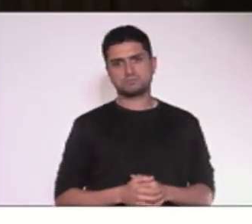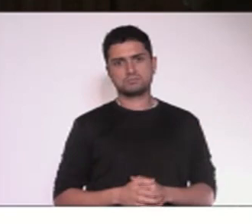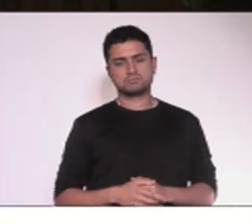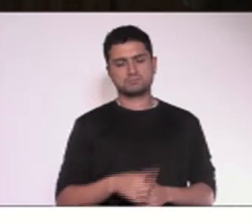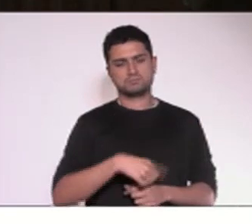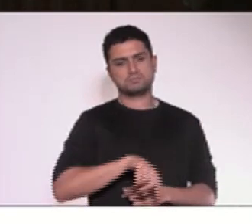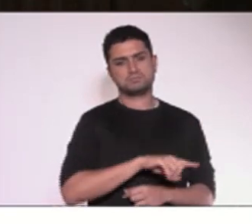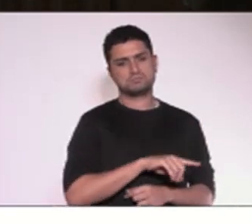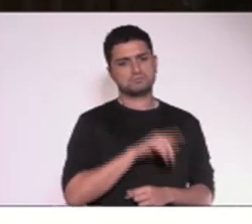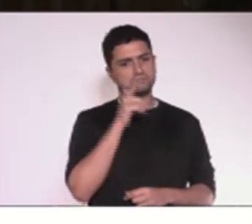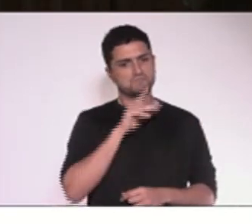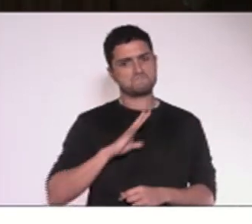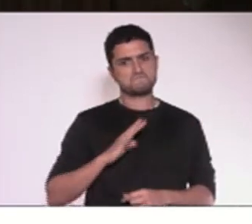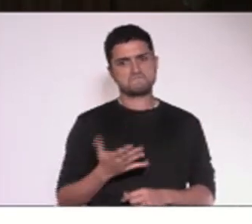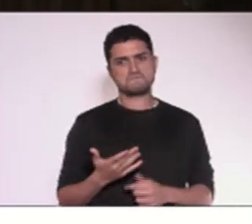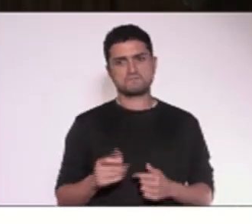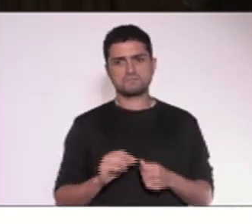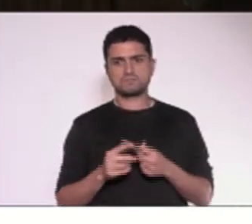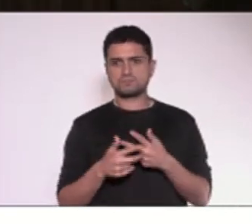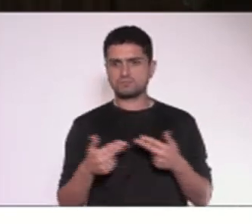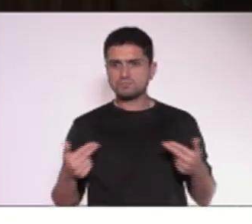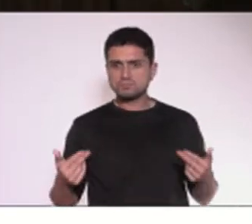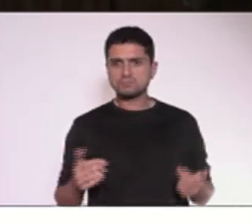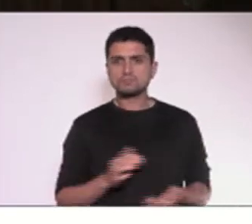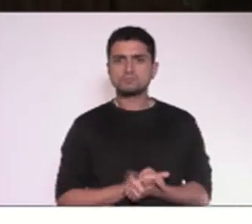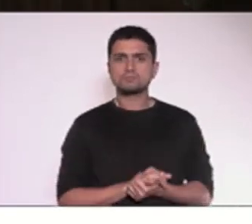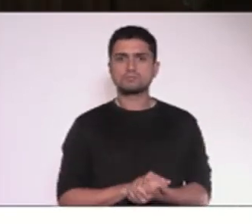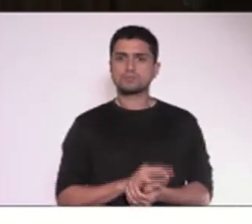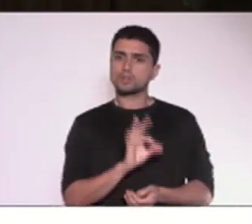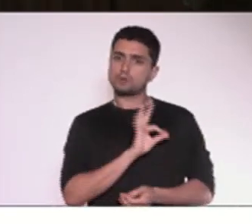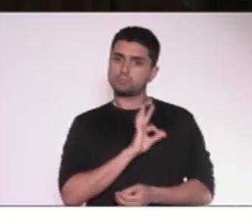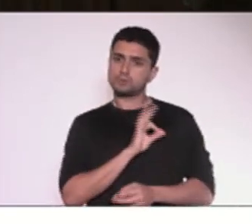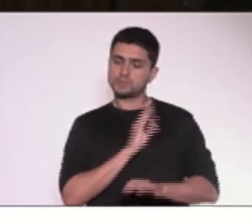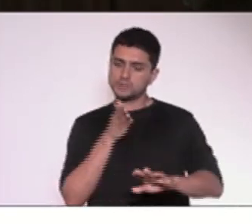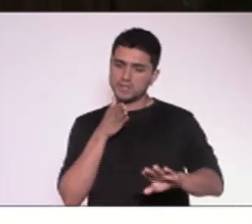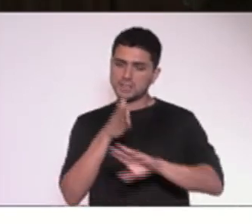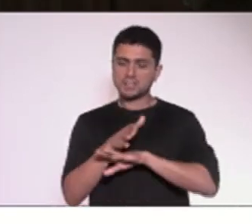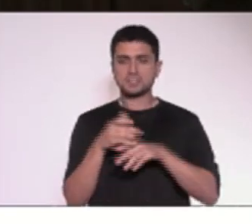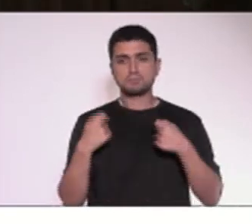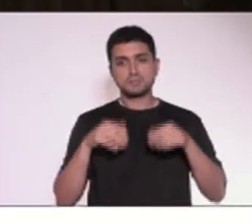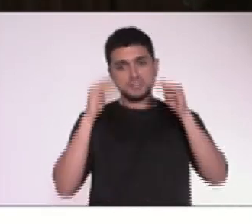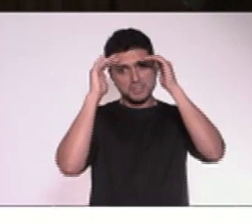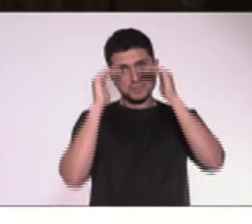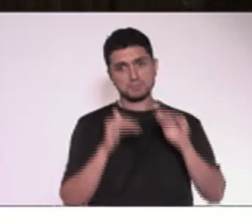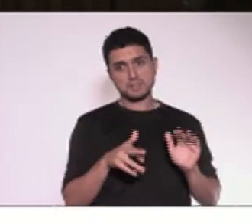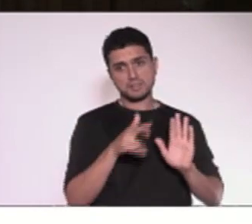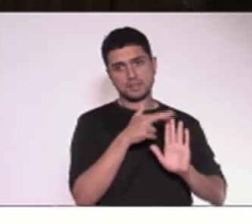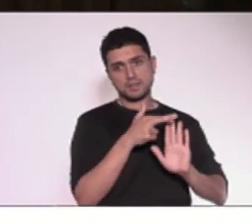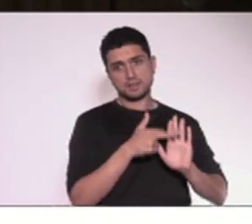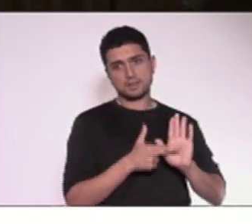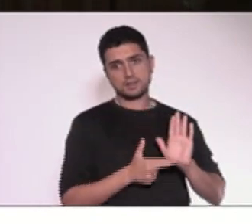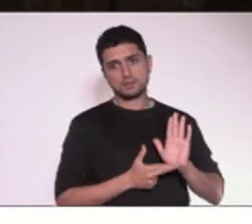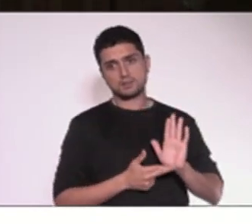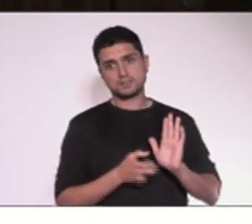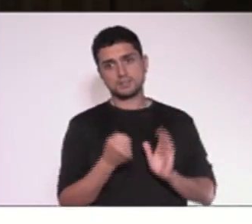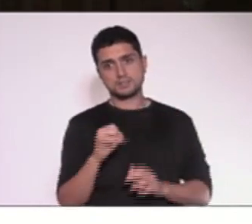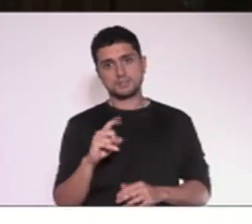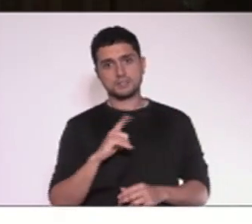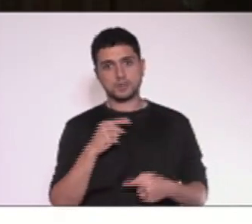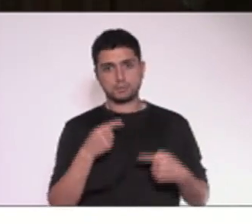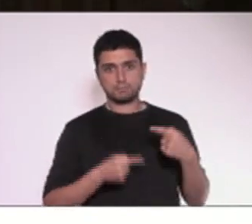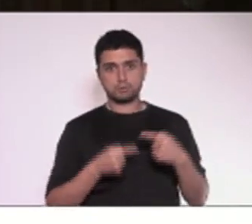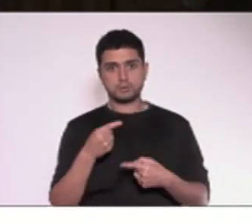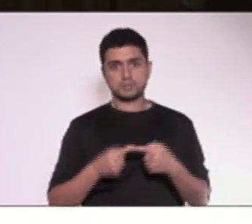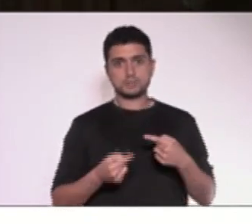tendo, obviamente, que respeitar todas as regras. E se tem política de enfrentamento, e se os criminosos